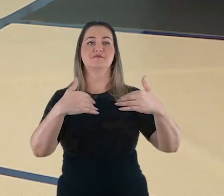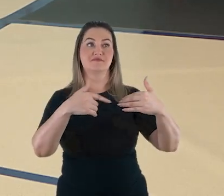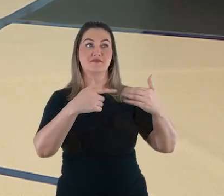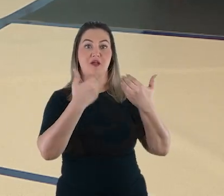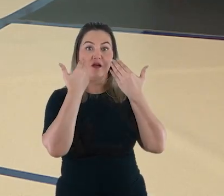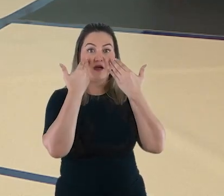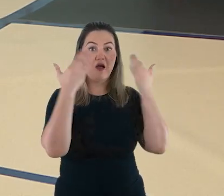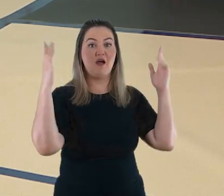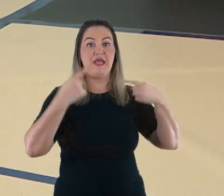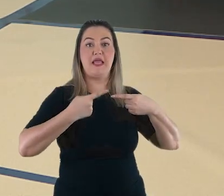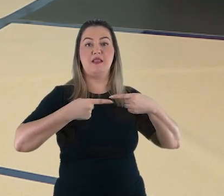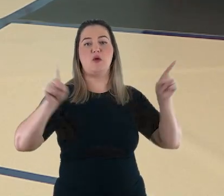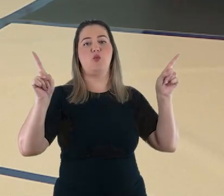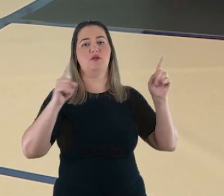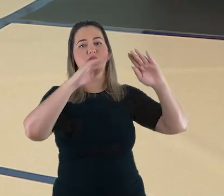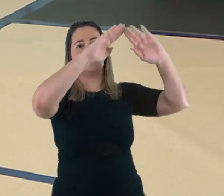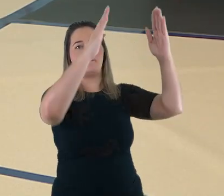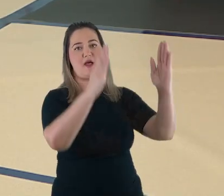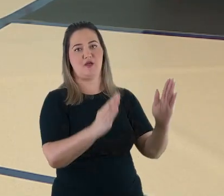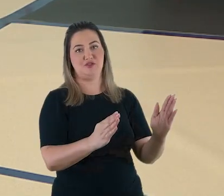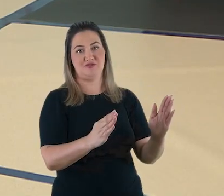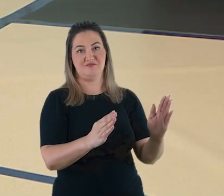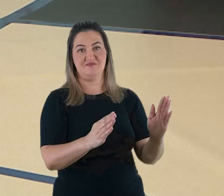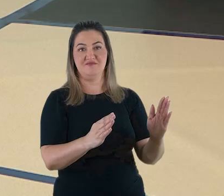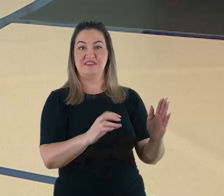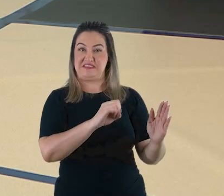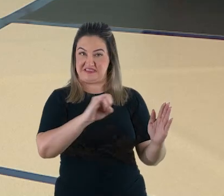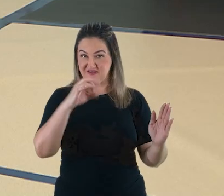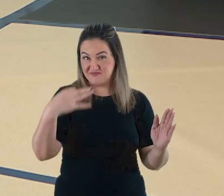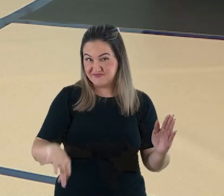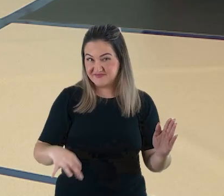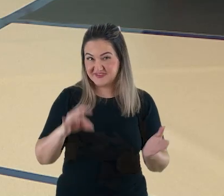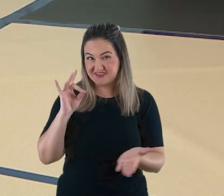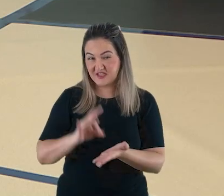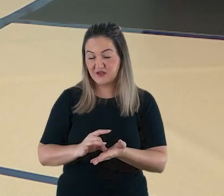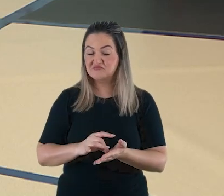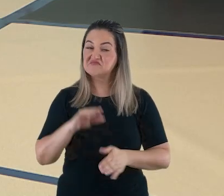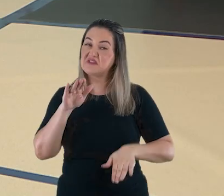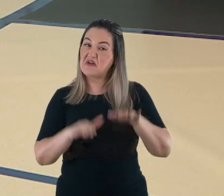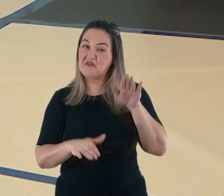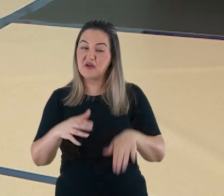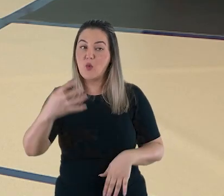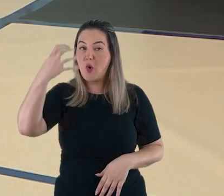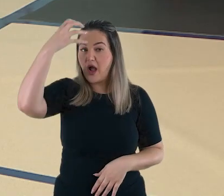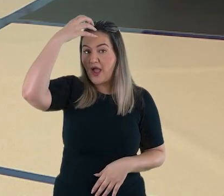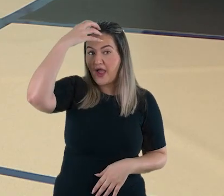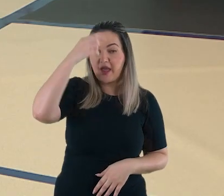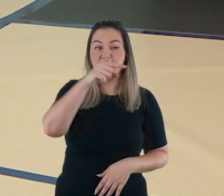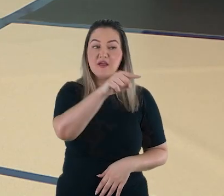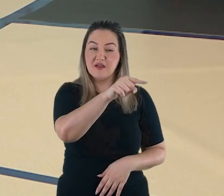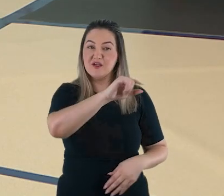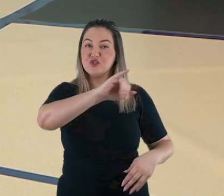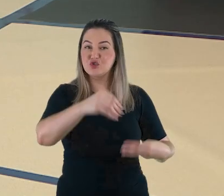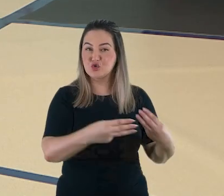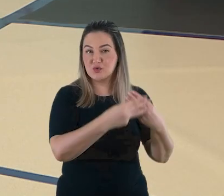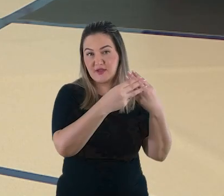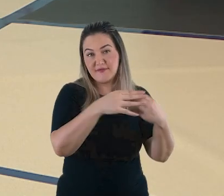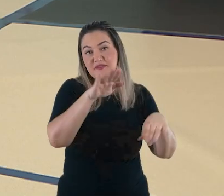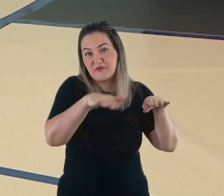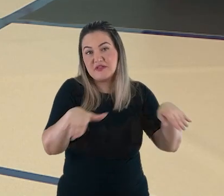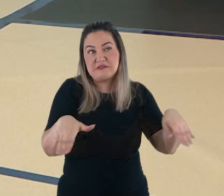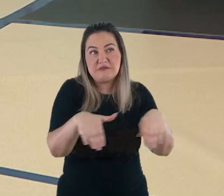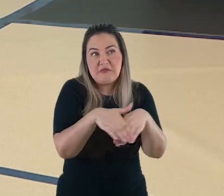for, aí a gente tem uma conclusão triste. O rei de Judá, junto com outros judeus, cedeu à pressão